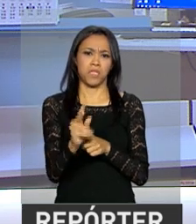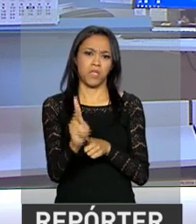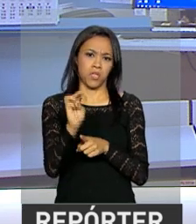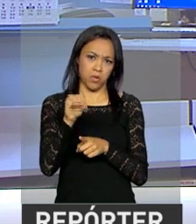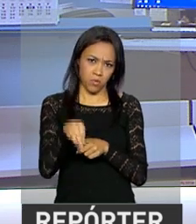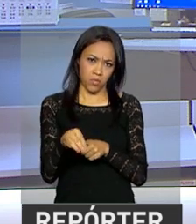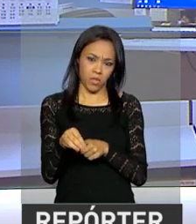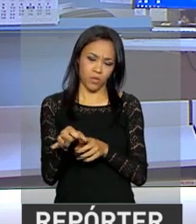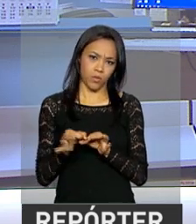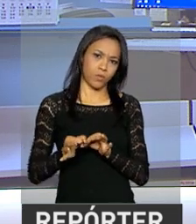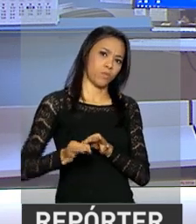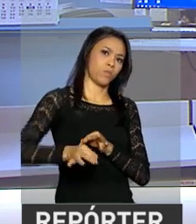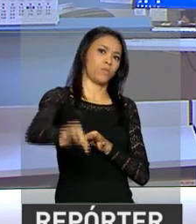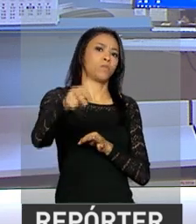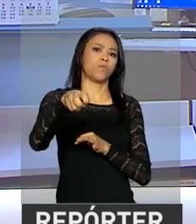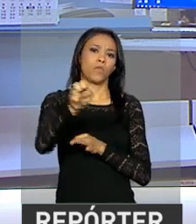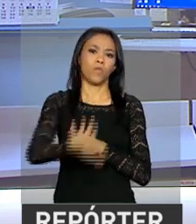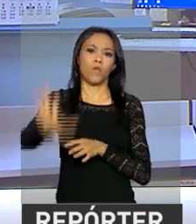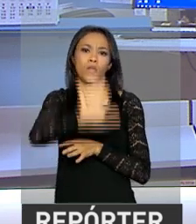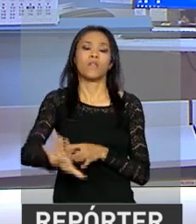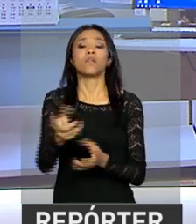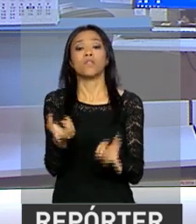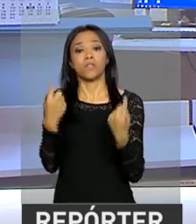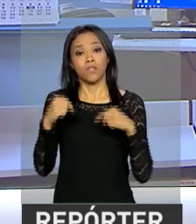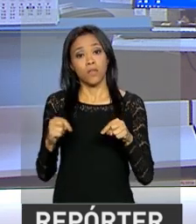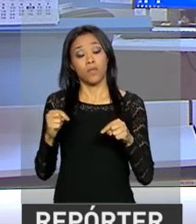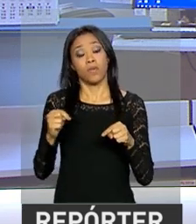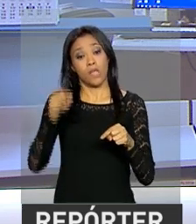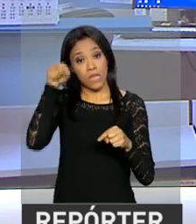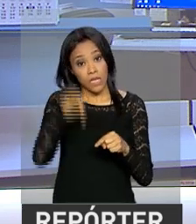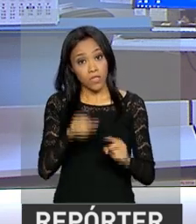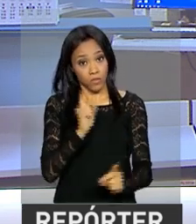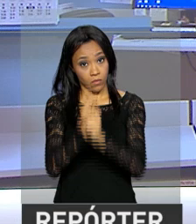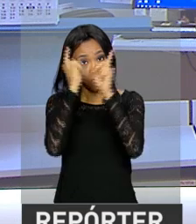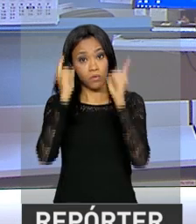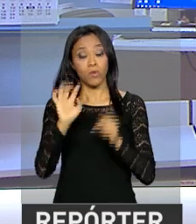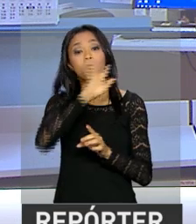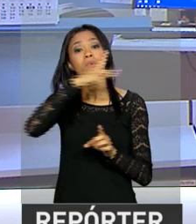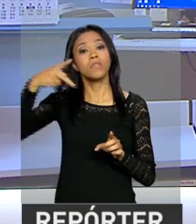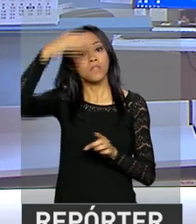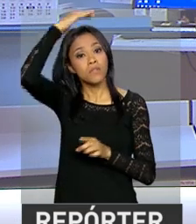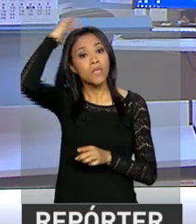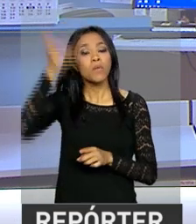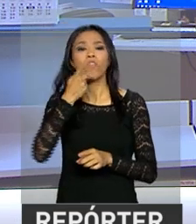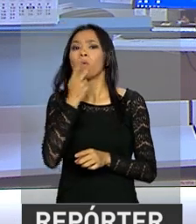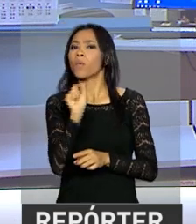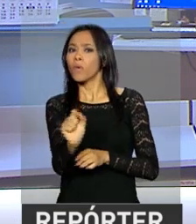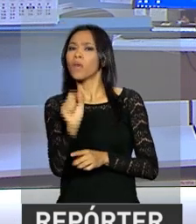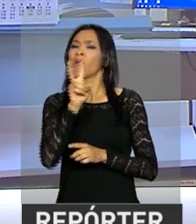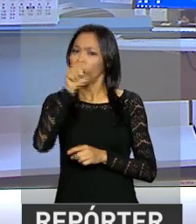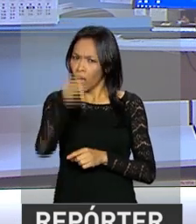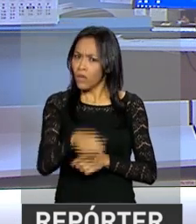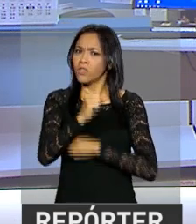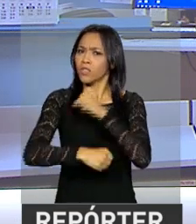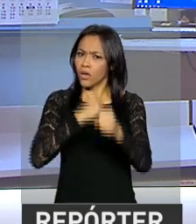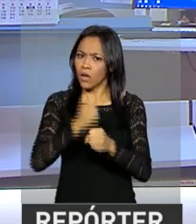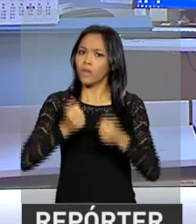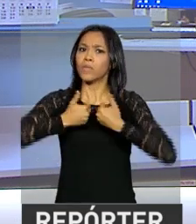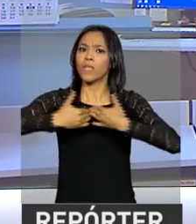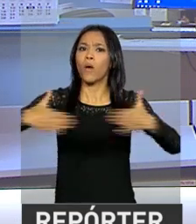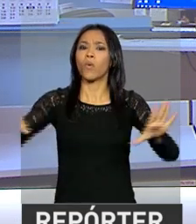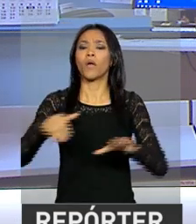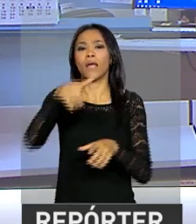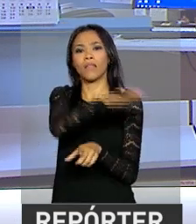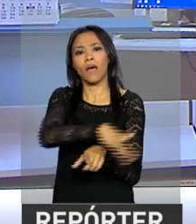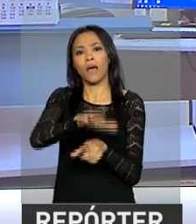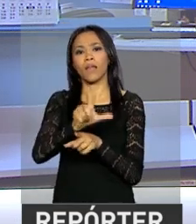sertão do Nordeste. Durante o evento, o presidente Temer disse que pretende inaugurar ainda este ano o eixo norte da